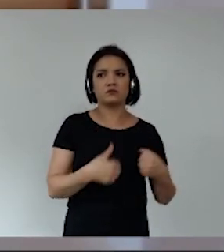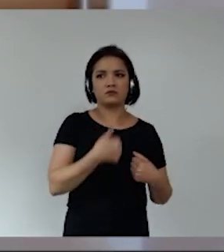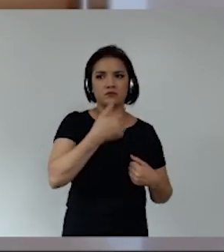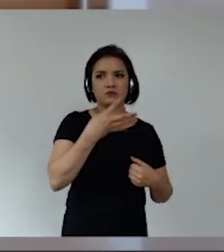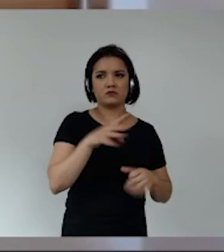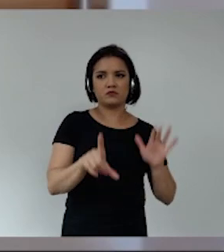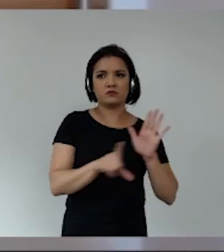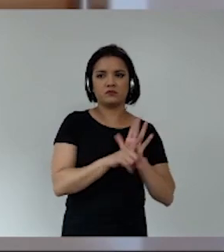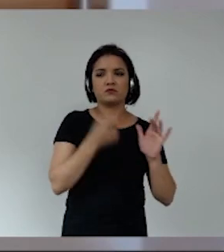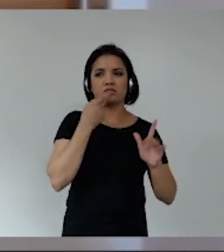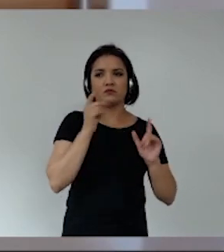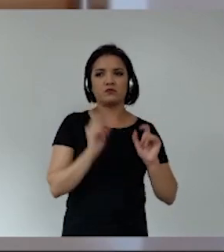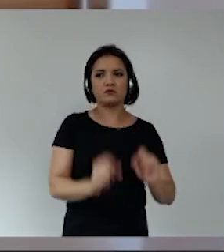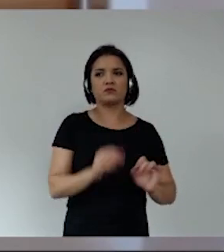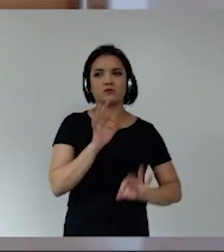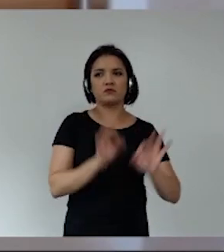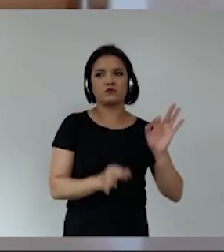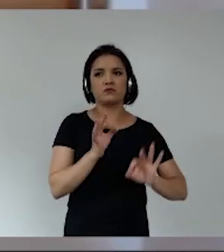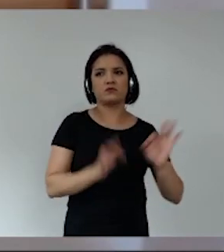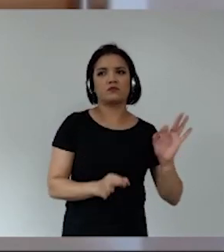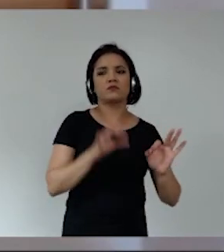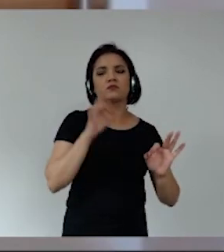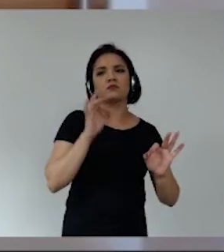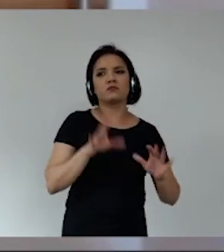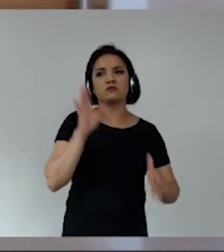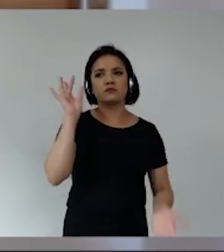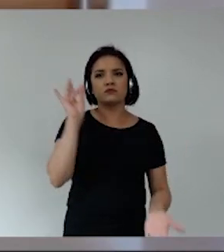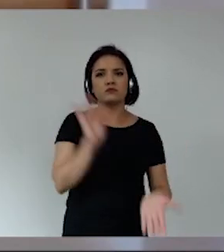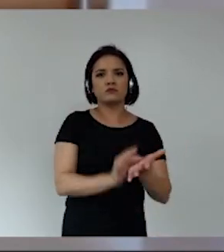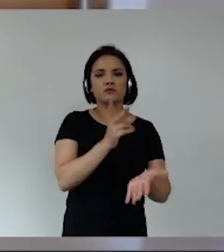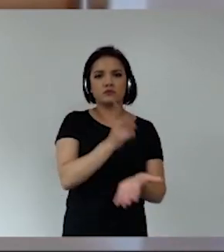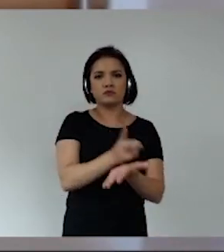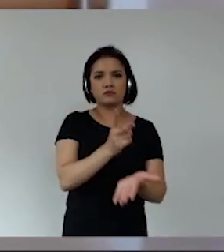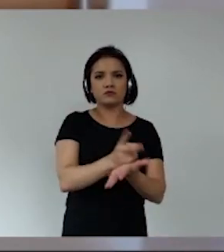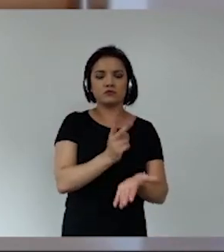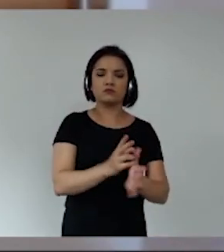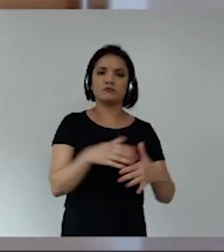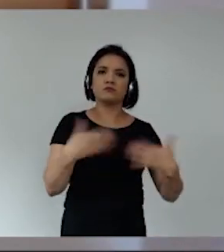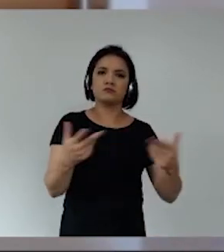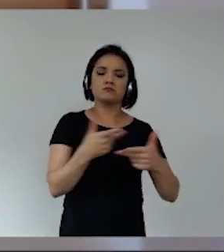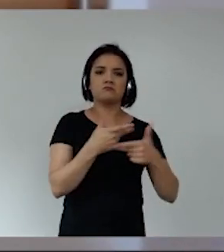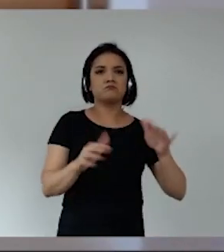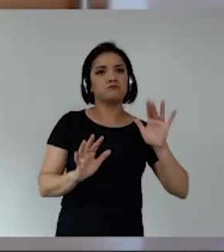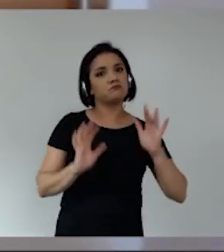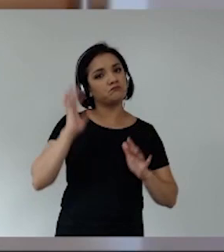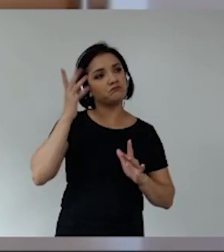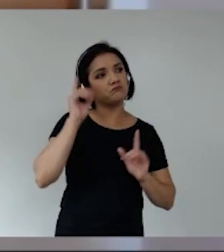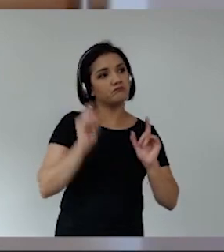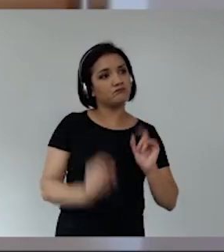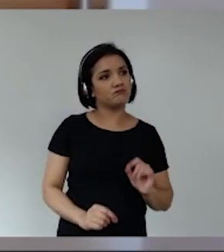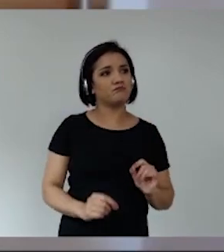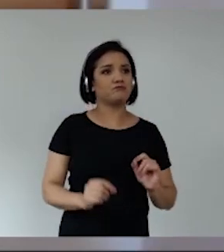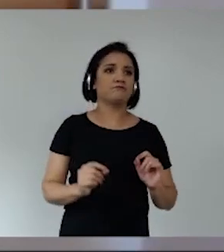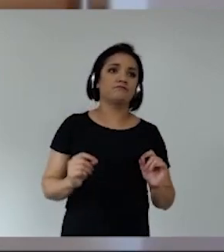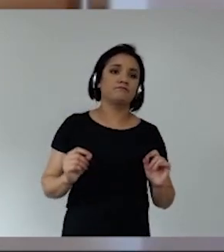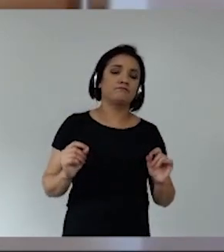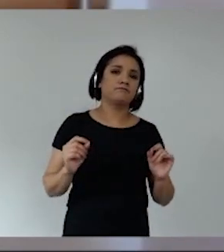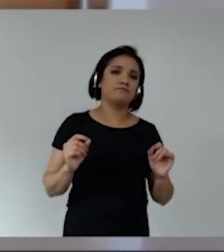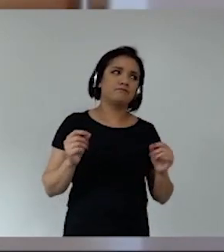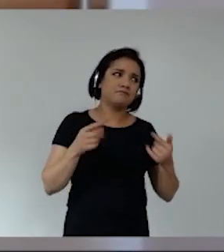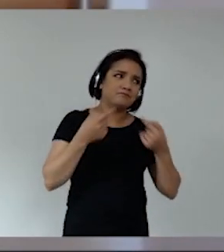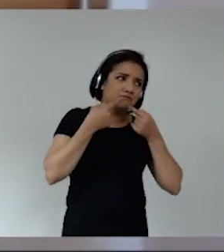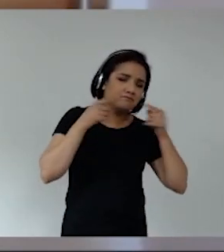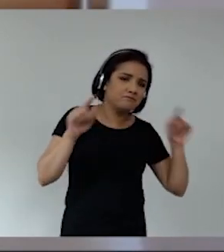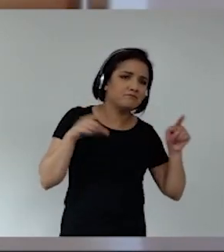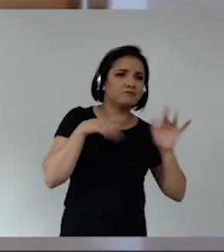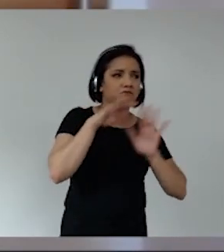executivo judicial trata-se somente de título definitivo. E aí um ponto que talvez seja um ponto de crítica, a redação ainda tem que passar